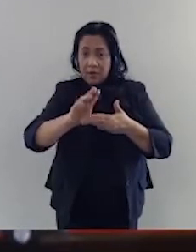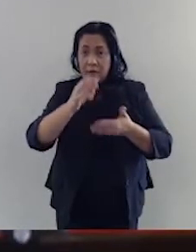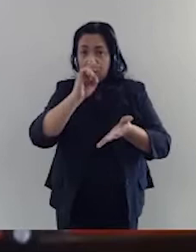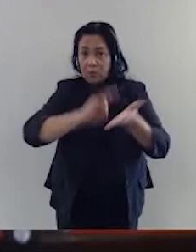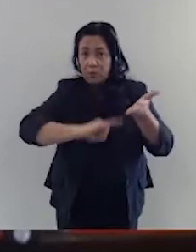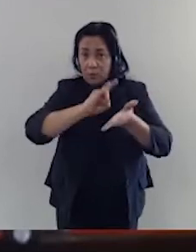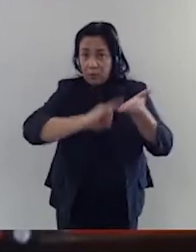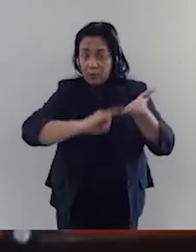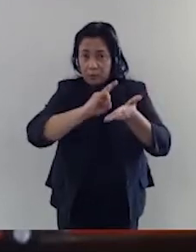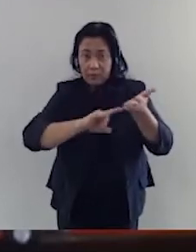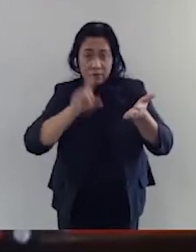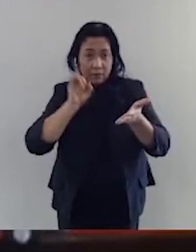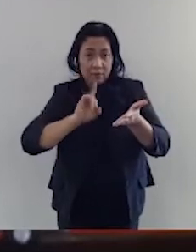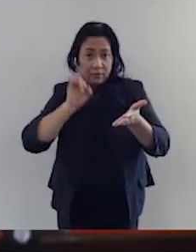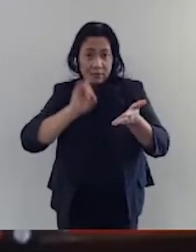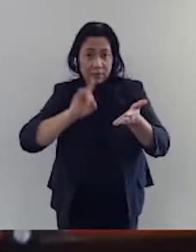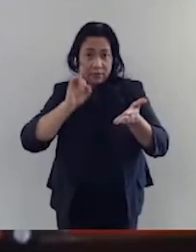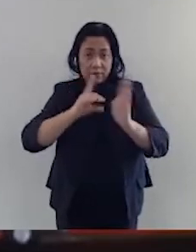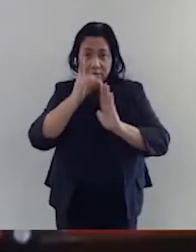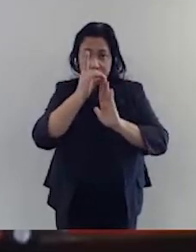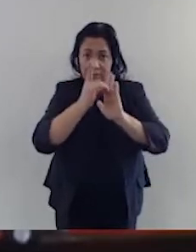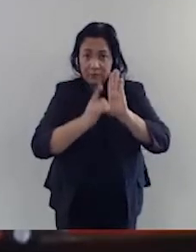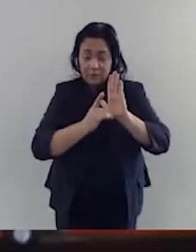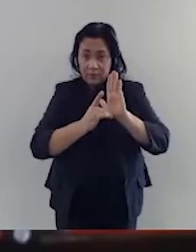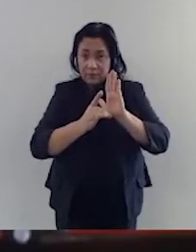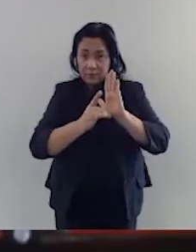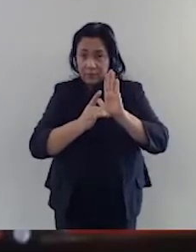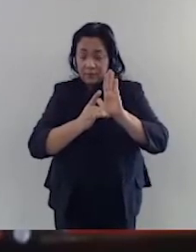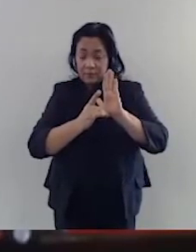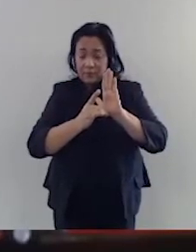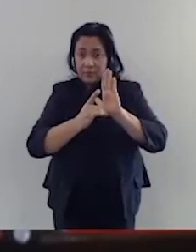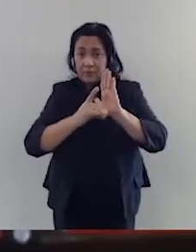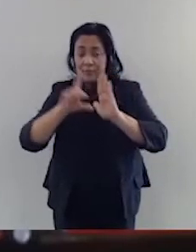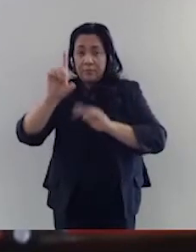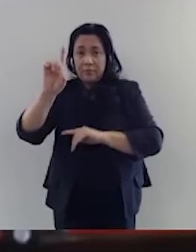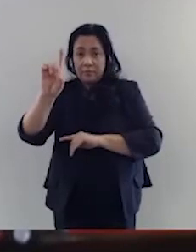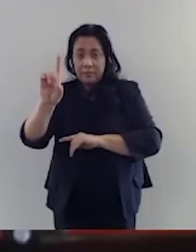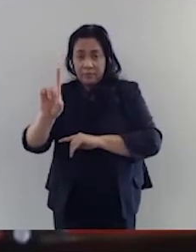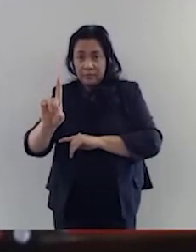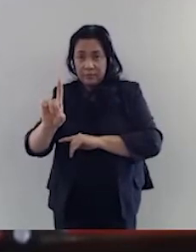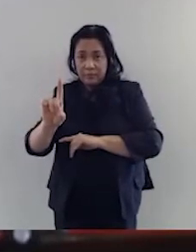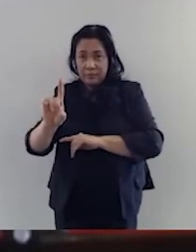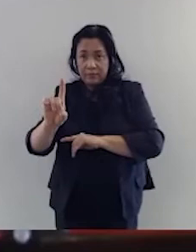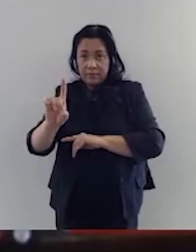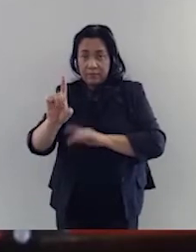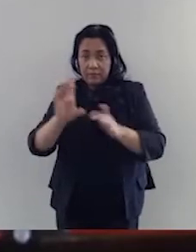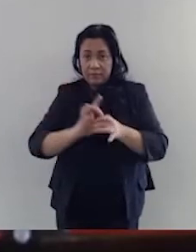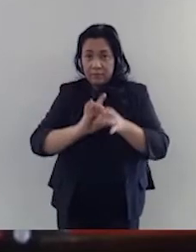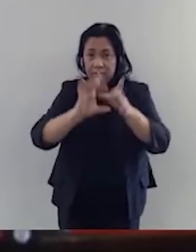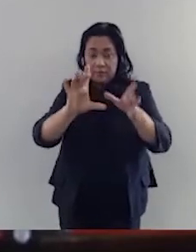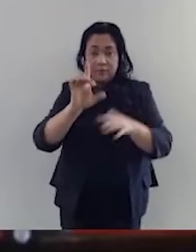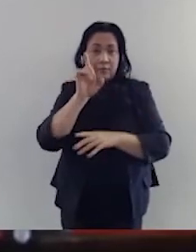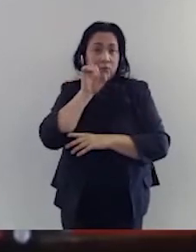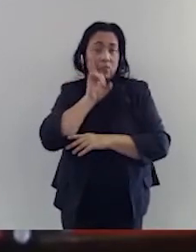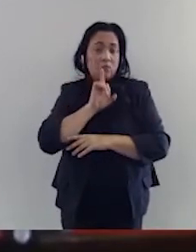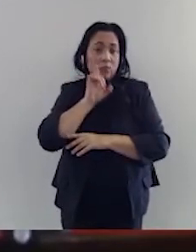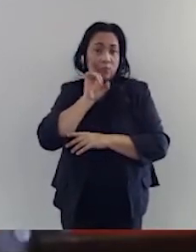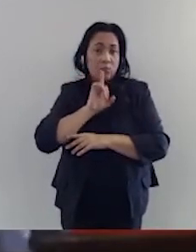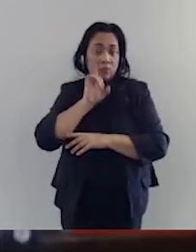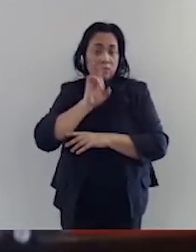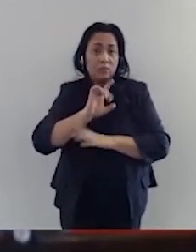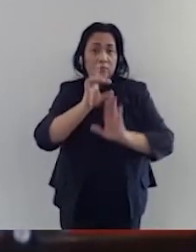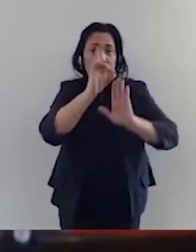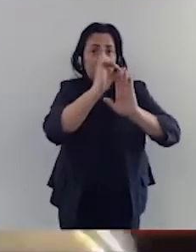1689, passando pela Declaração de Direitos, pela Declaração de Independência dos Estados Unidos, tida como um